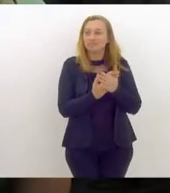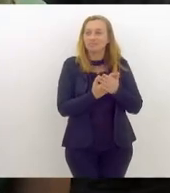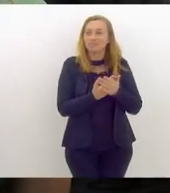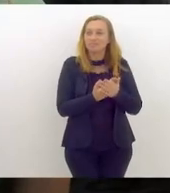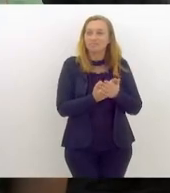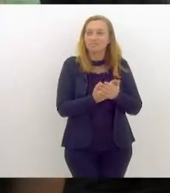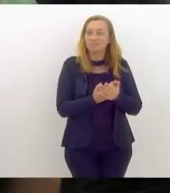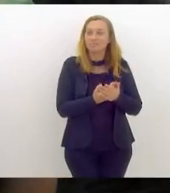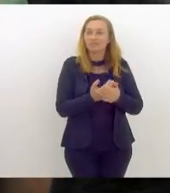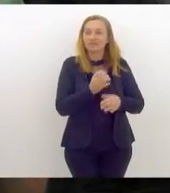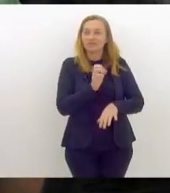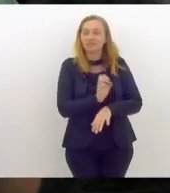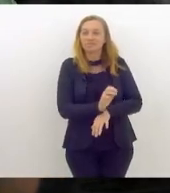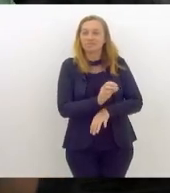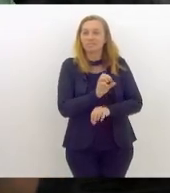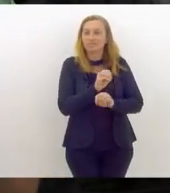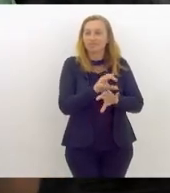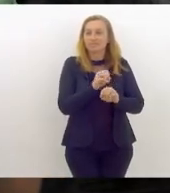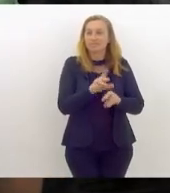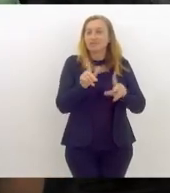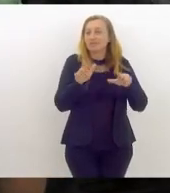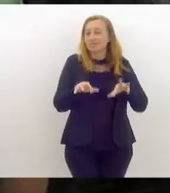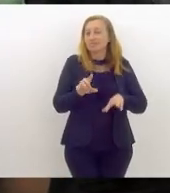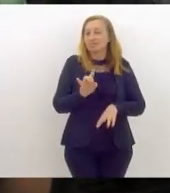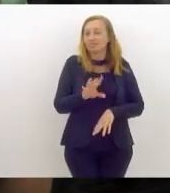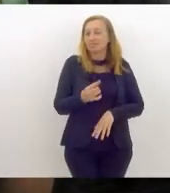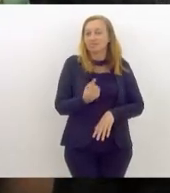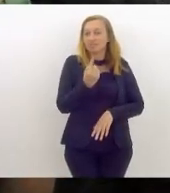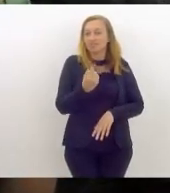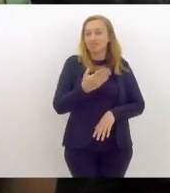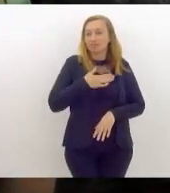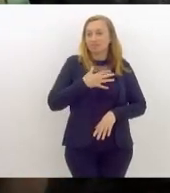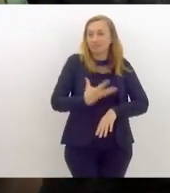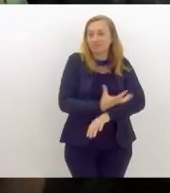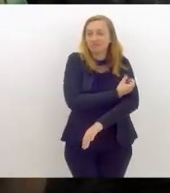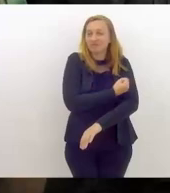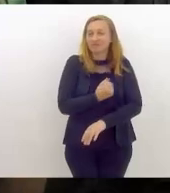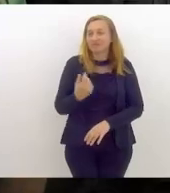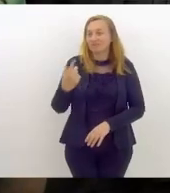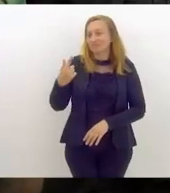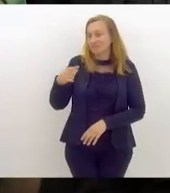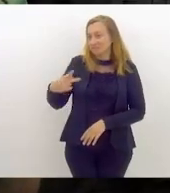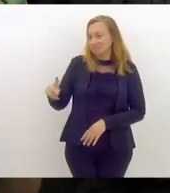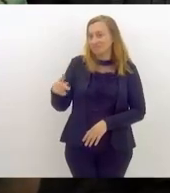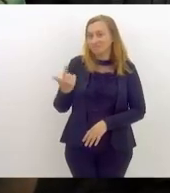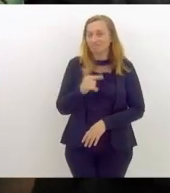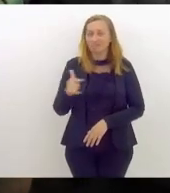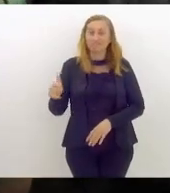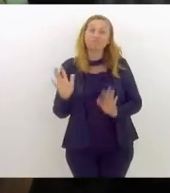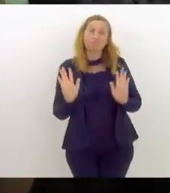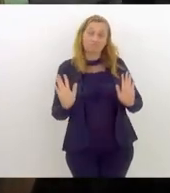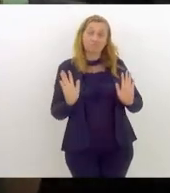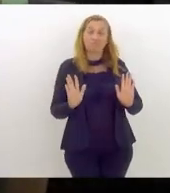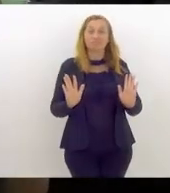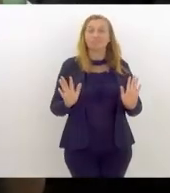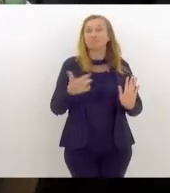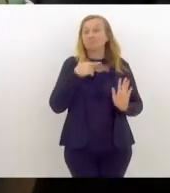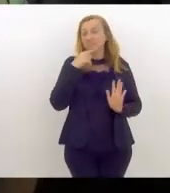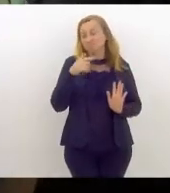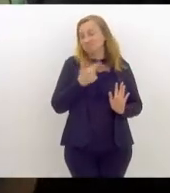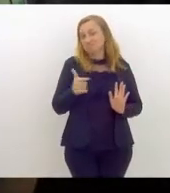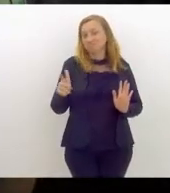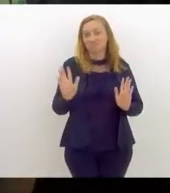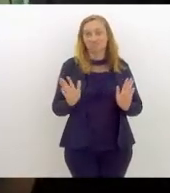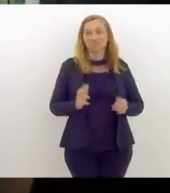de educação. A única diferença é que o meu tem emocional e o dela não tem emocional. Então não há dúvida